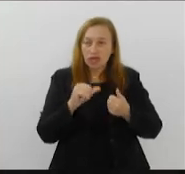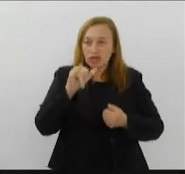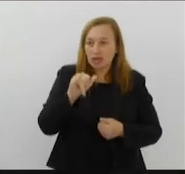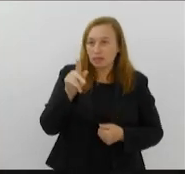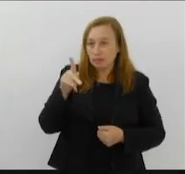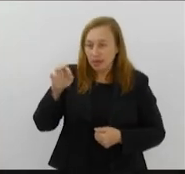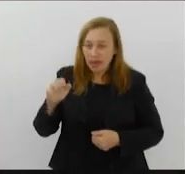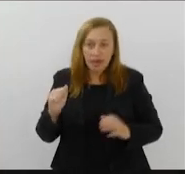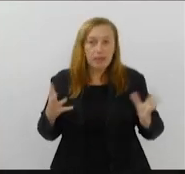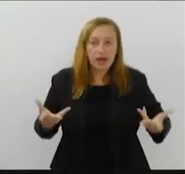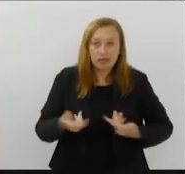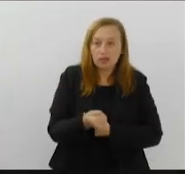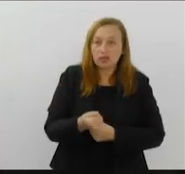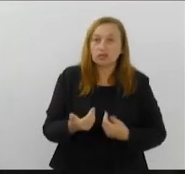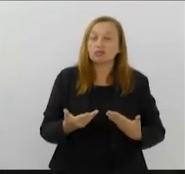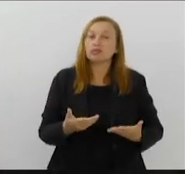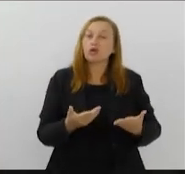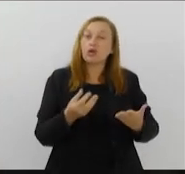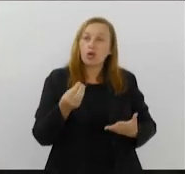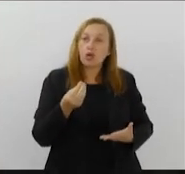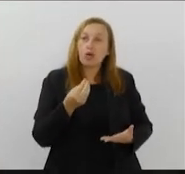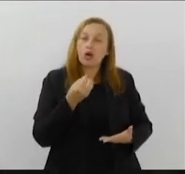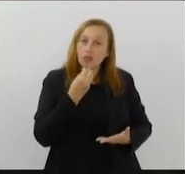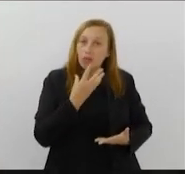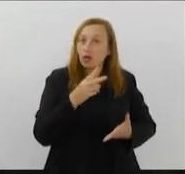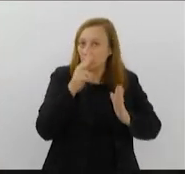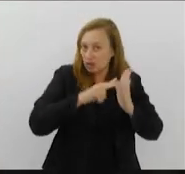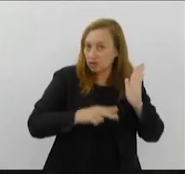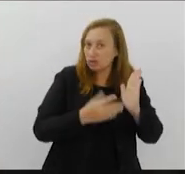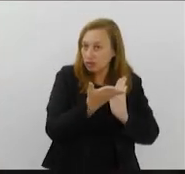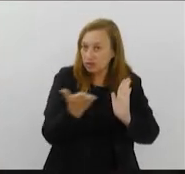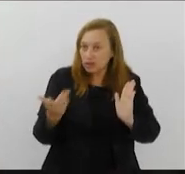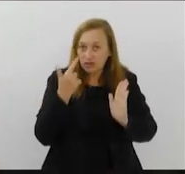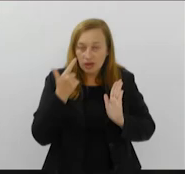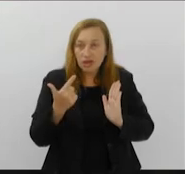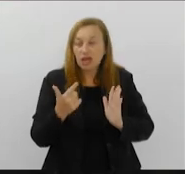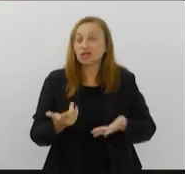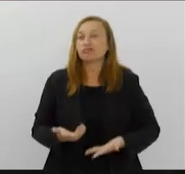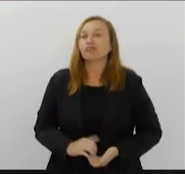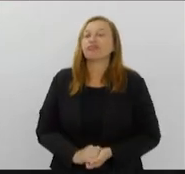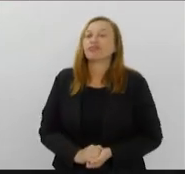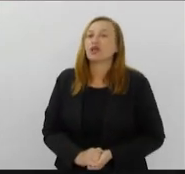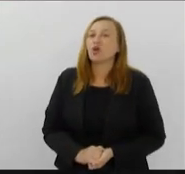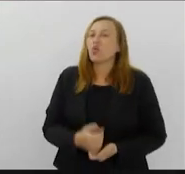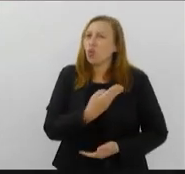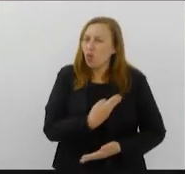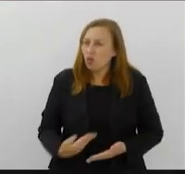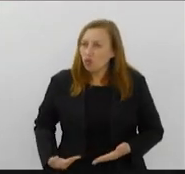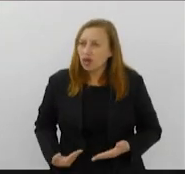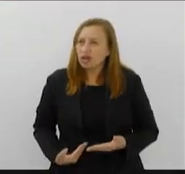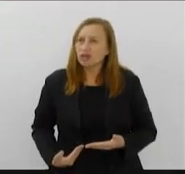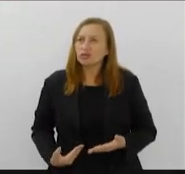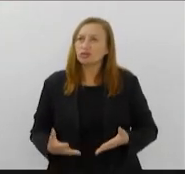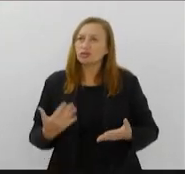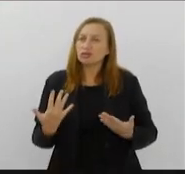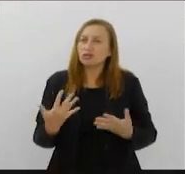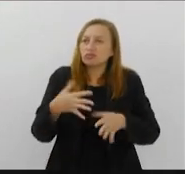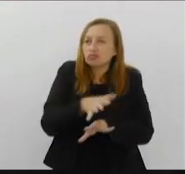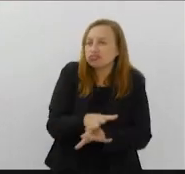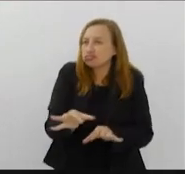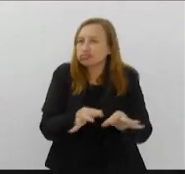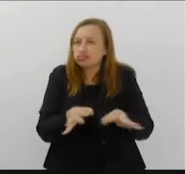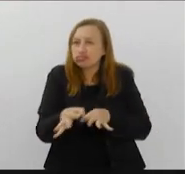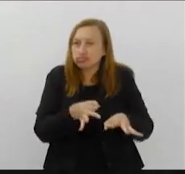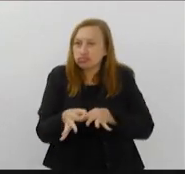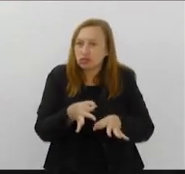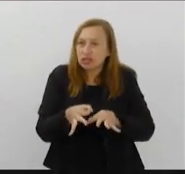maravilhoso, recomendo a leitura, a gente vê que o governo e os programas de inclusão produtiva, dentre todas